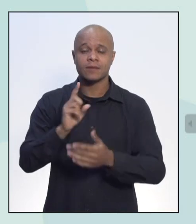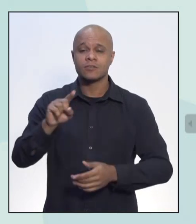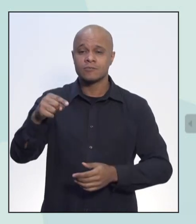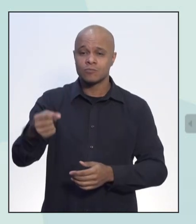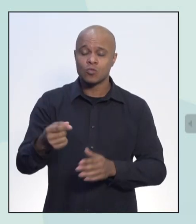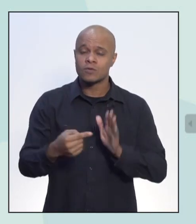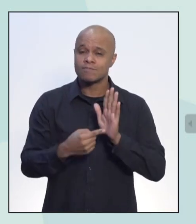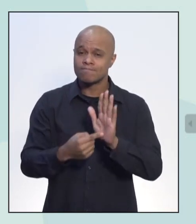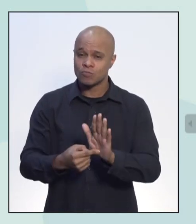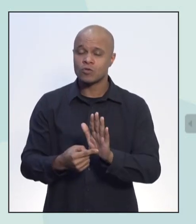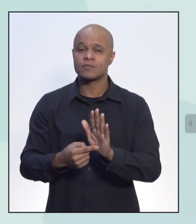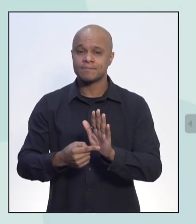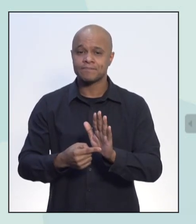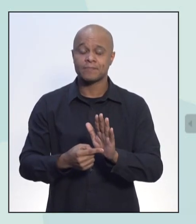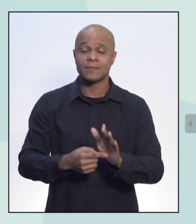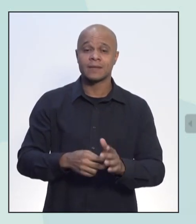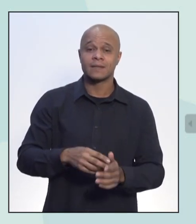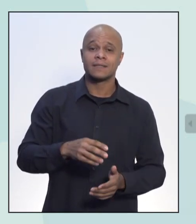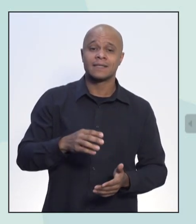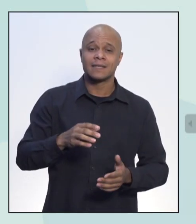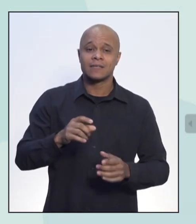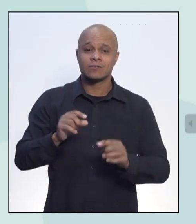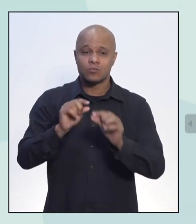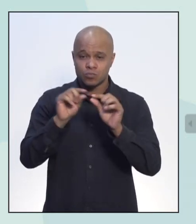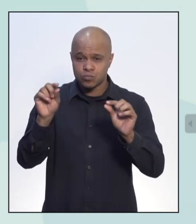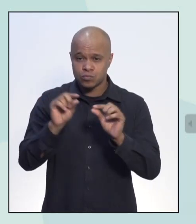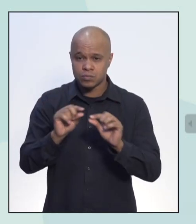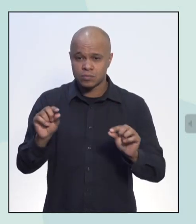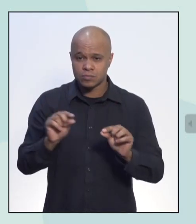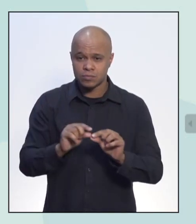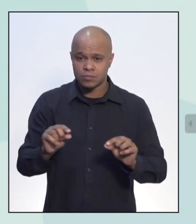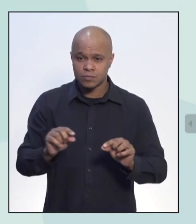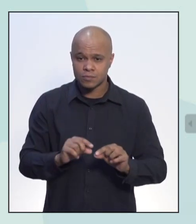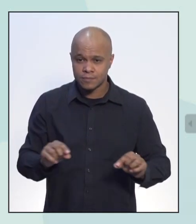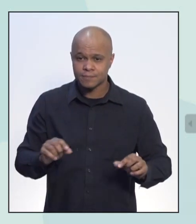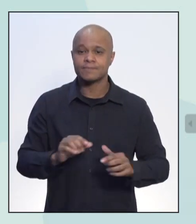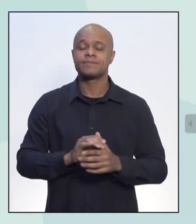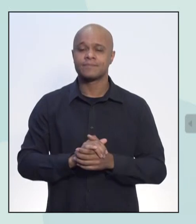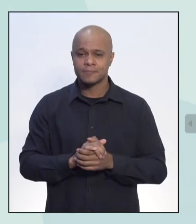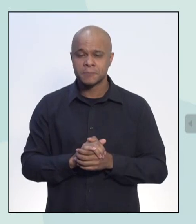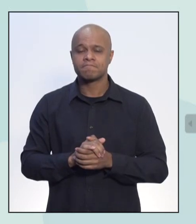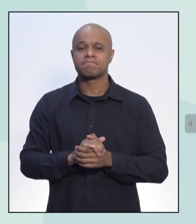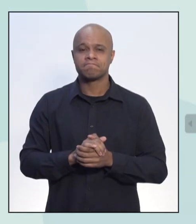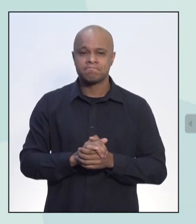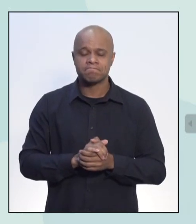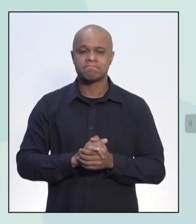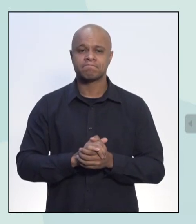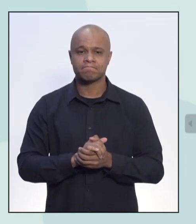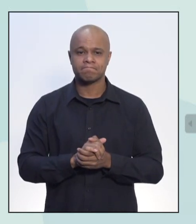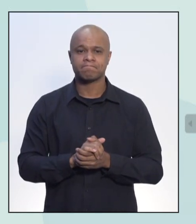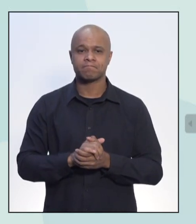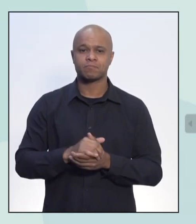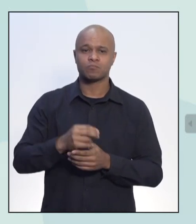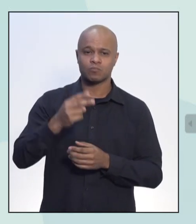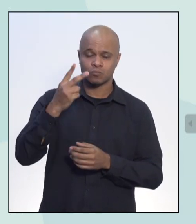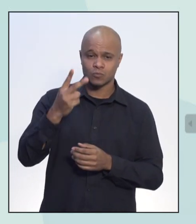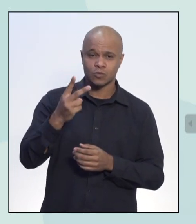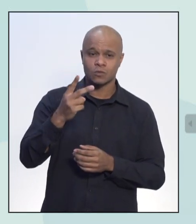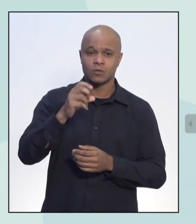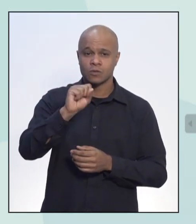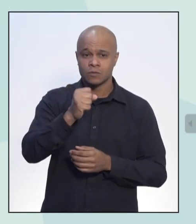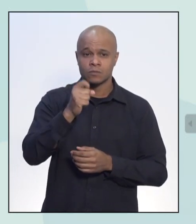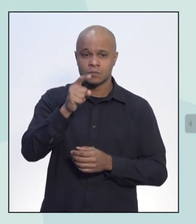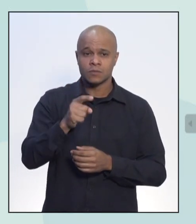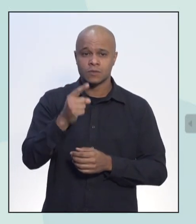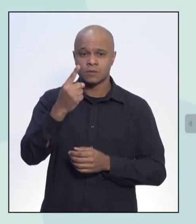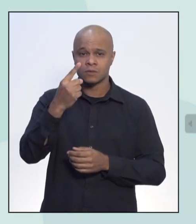mostra no item 5 na legenda, né, American Airlines Collides com a torre norte do World Trade Center. O 2 sai às